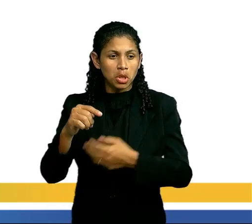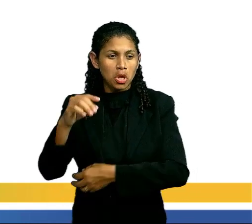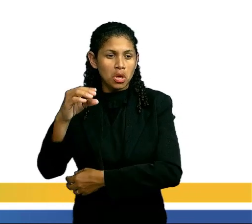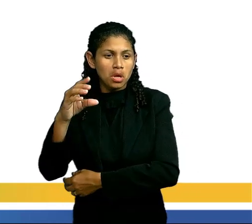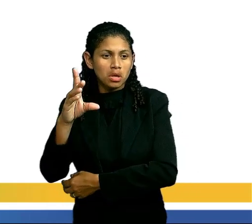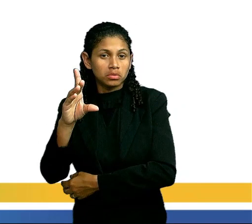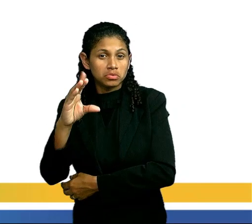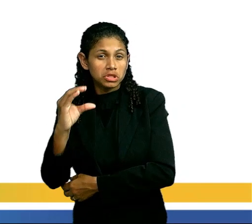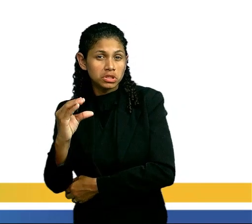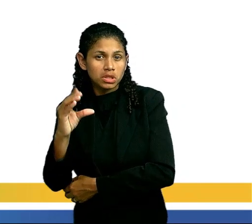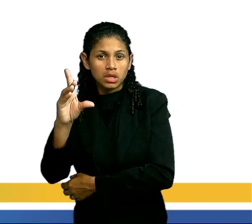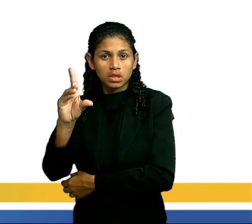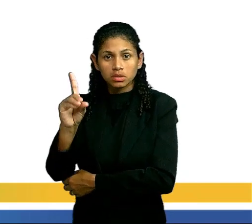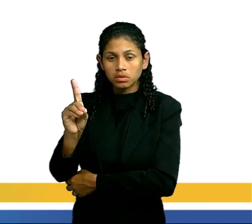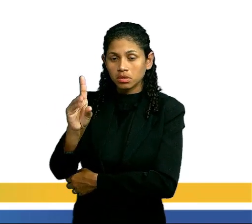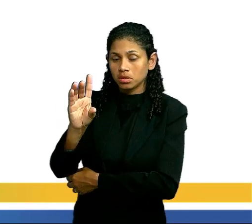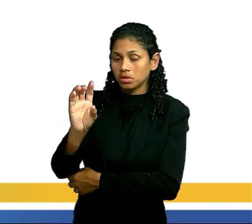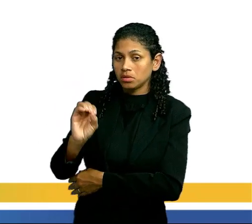descartadas, né? Porque